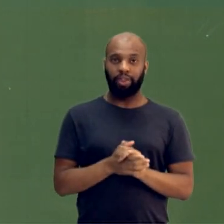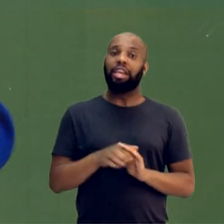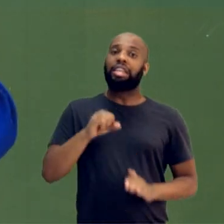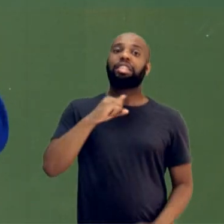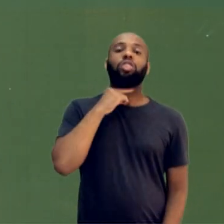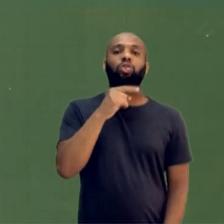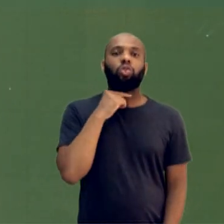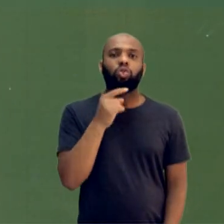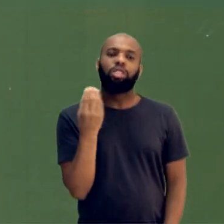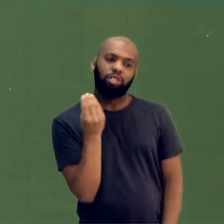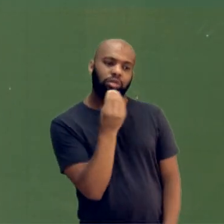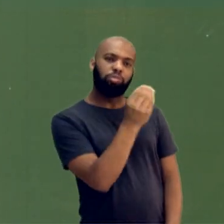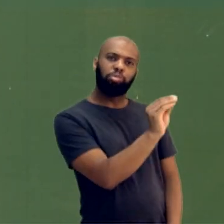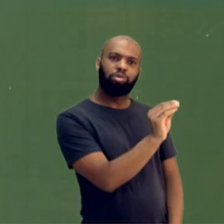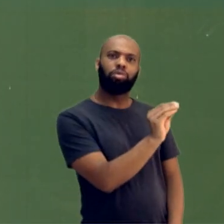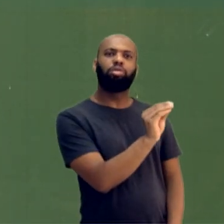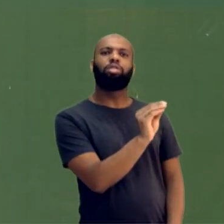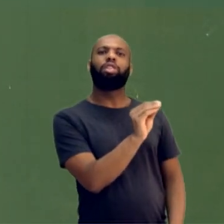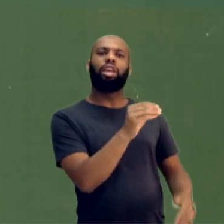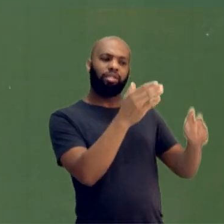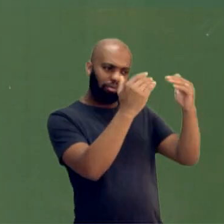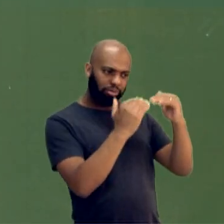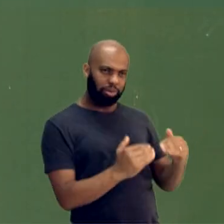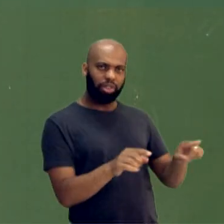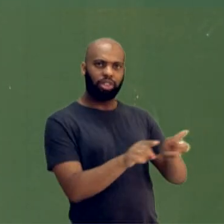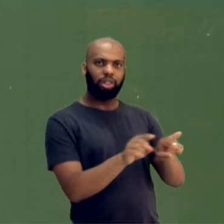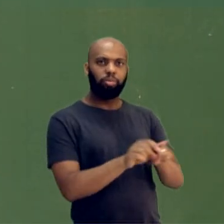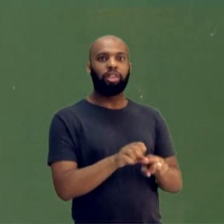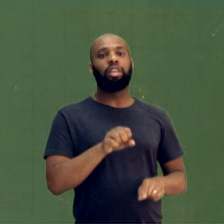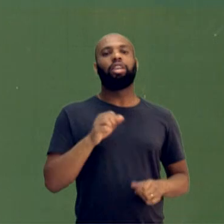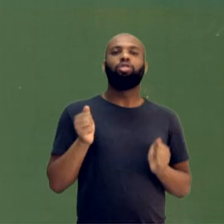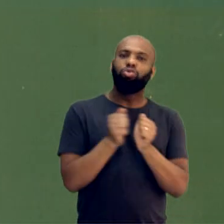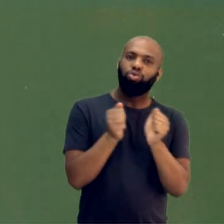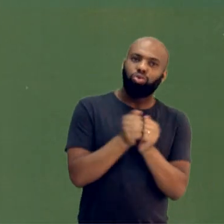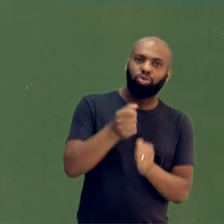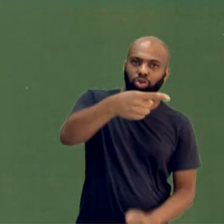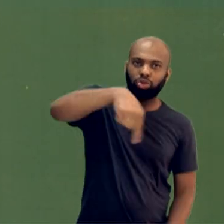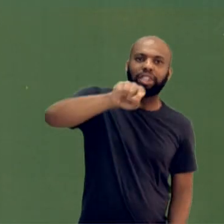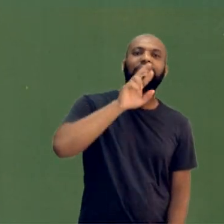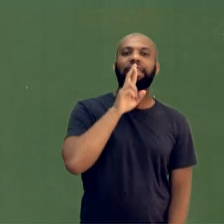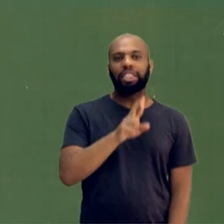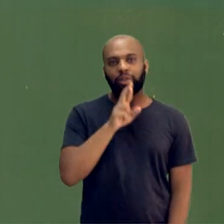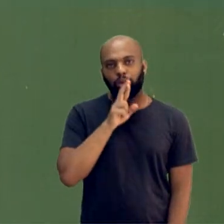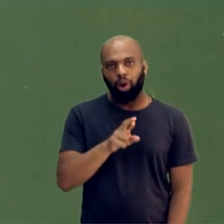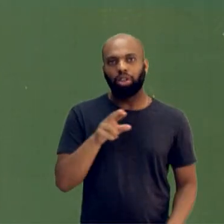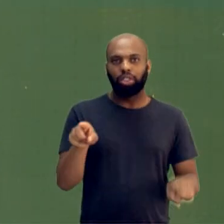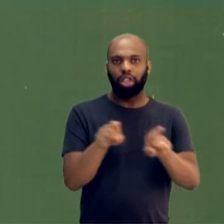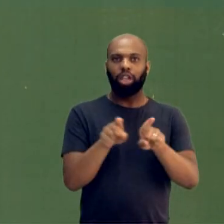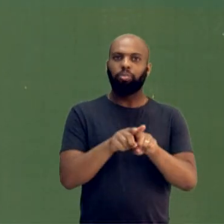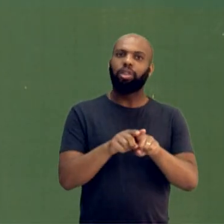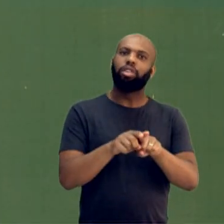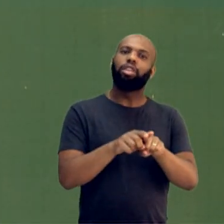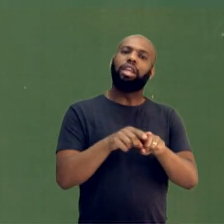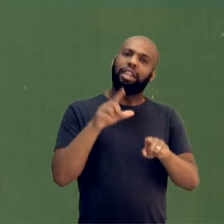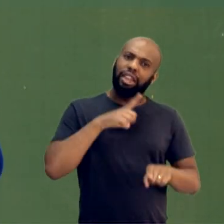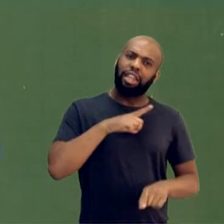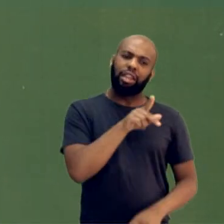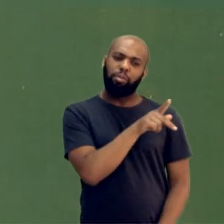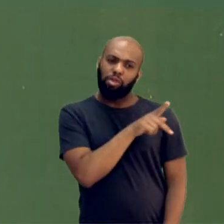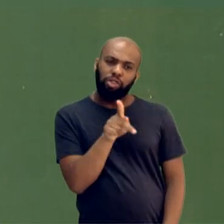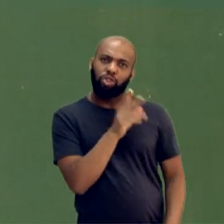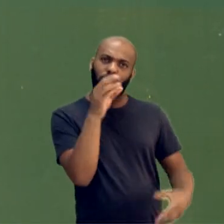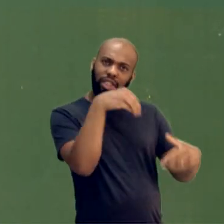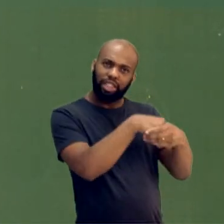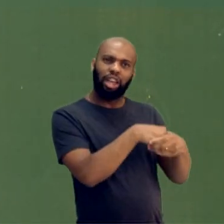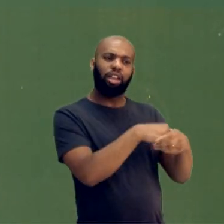qualquer dúvida, coloca ali embaixo nos comentários e a gente estará disponível para responder. E conte com a ajuda do seu professor